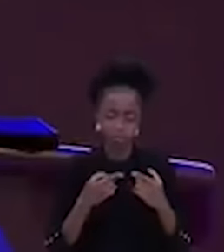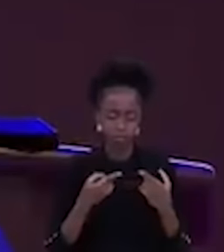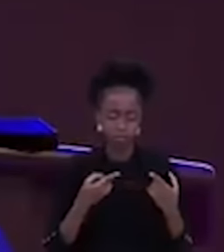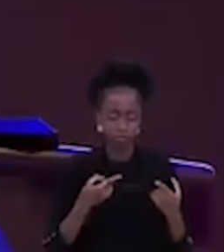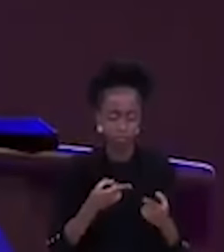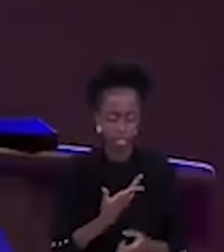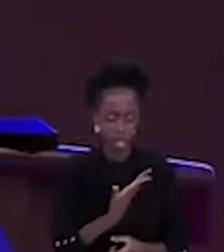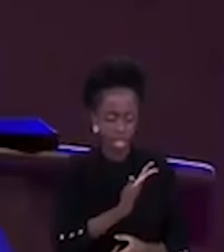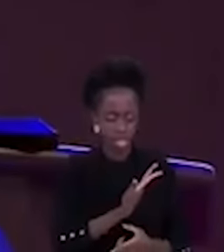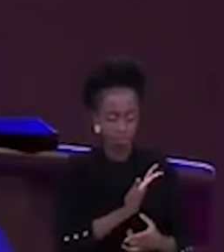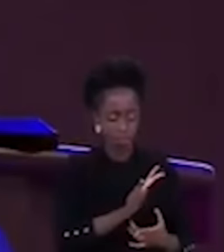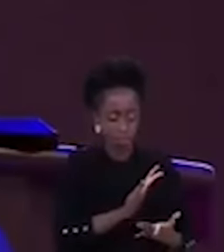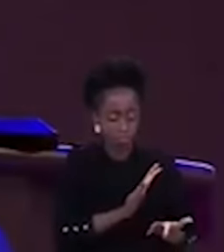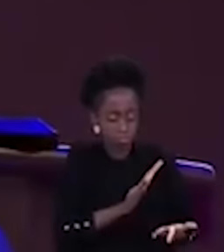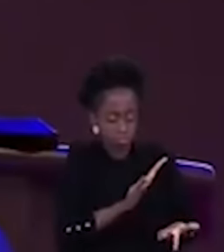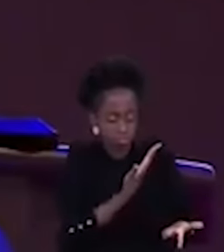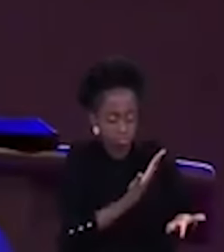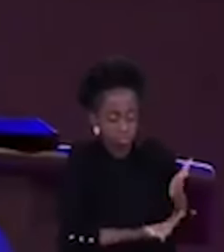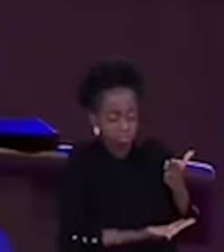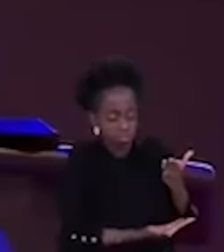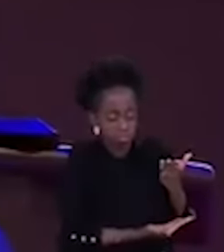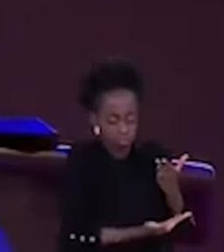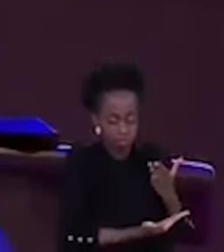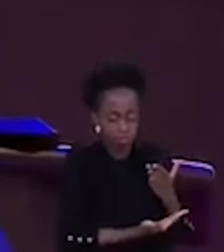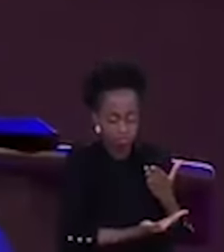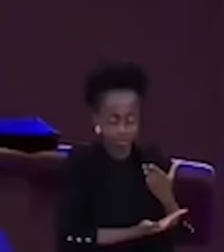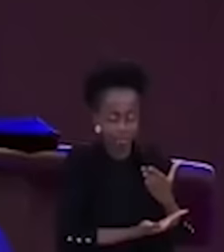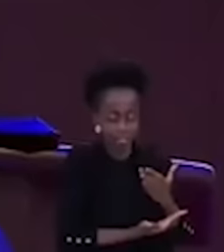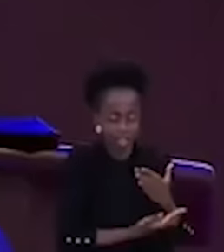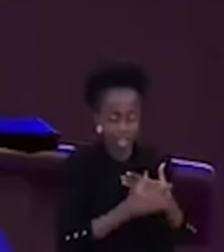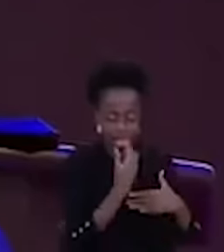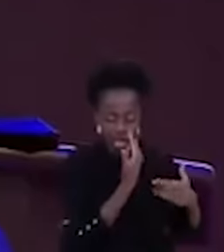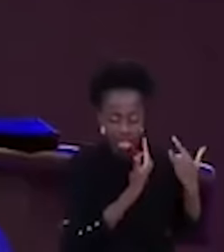Amigos eu perdi, amigos eu perdi,